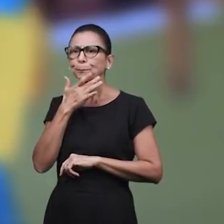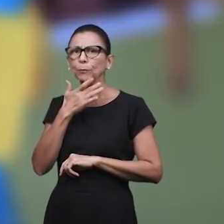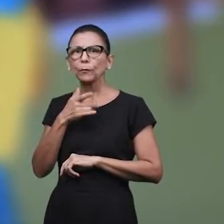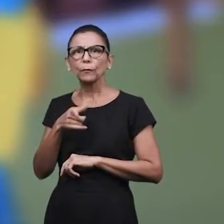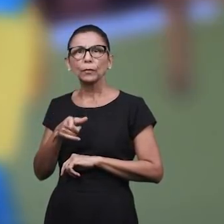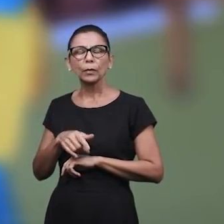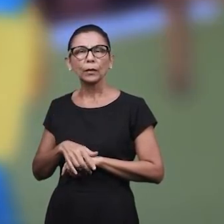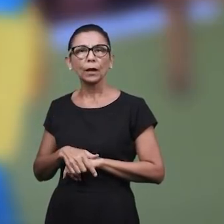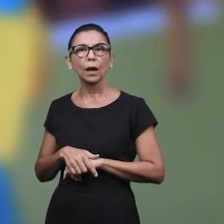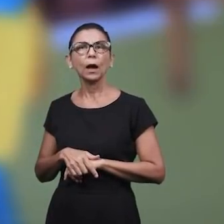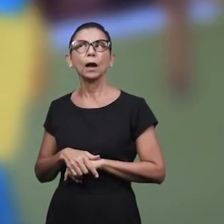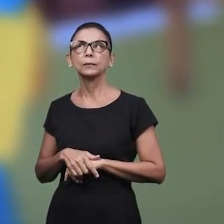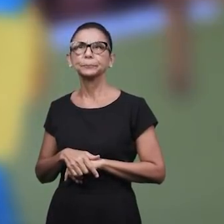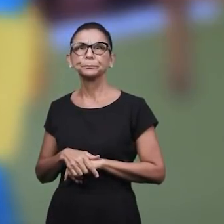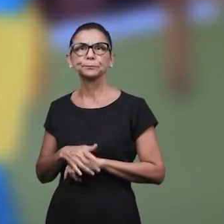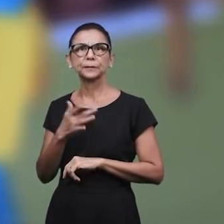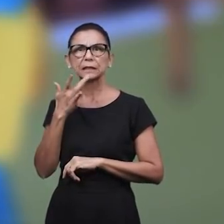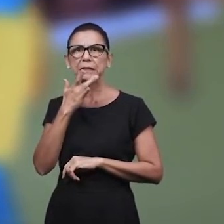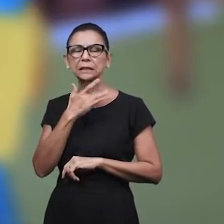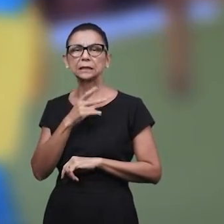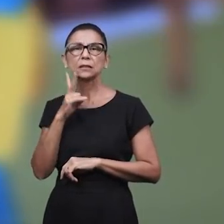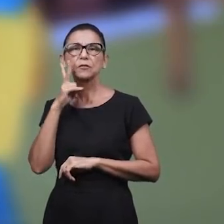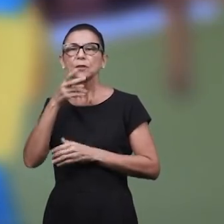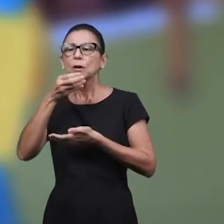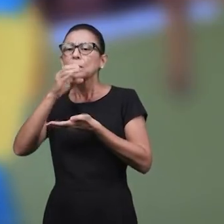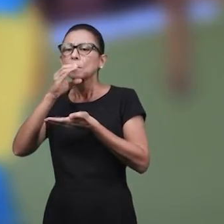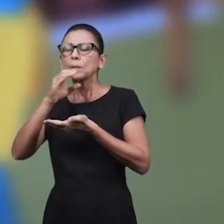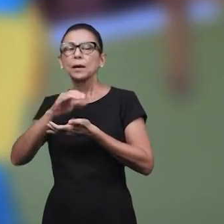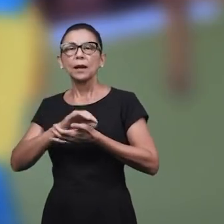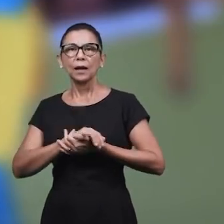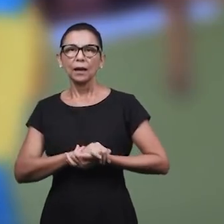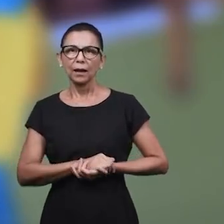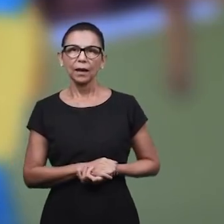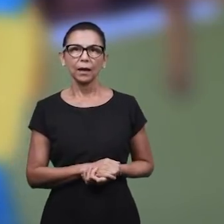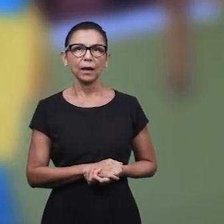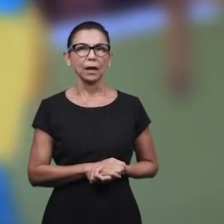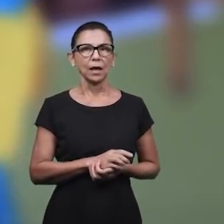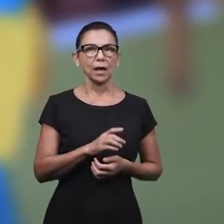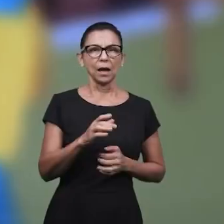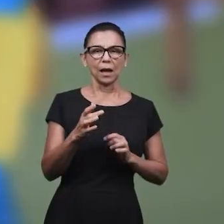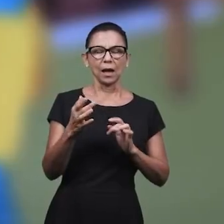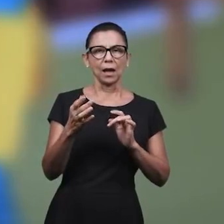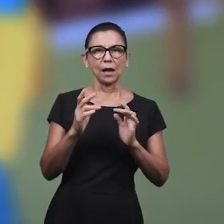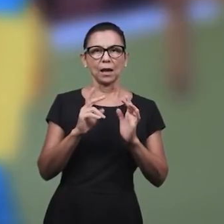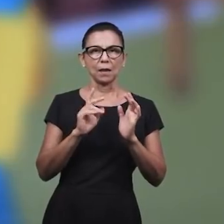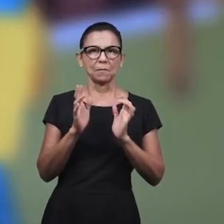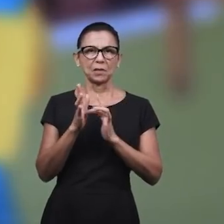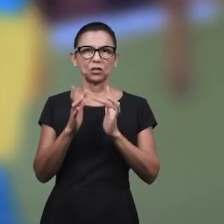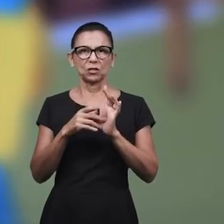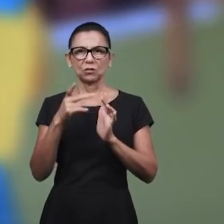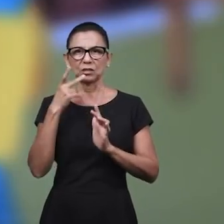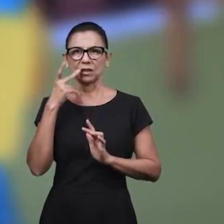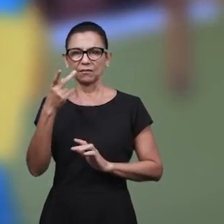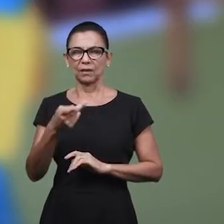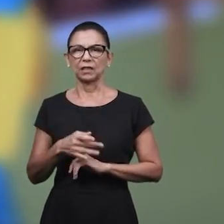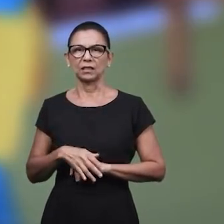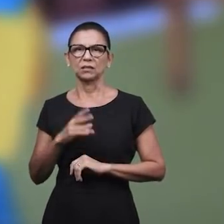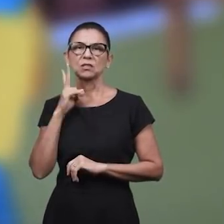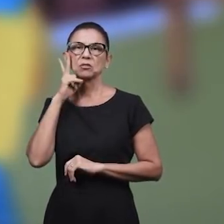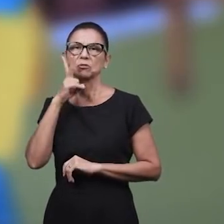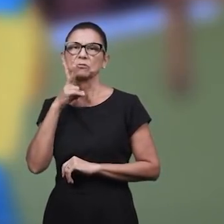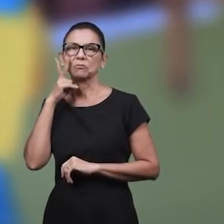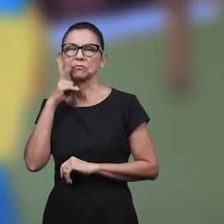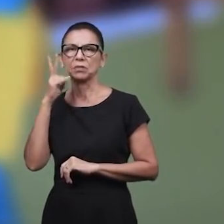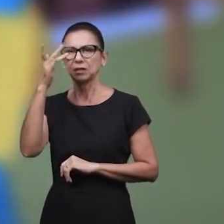plantação. Jesus não estava falando do vinho que as pessoas bebem e ficam embriagadas, ficam